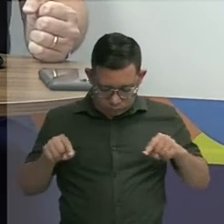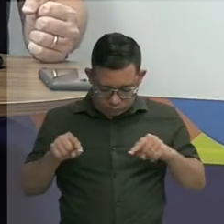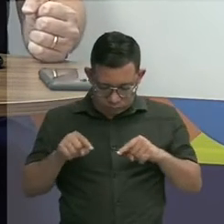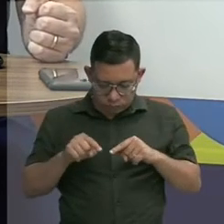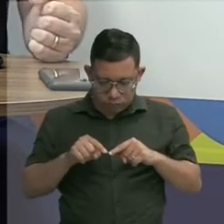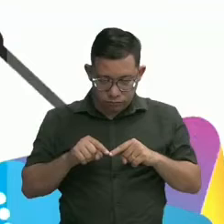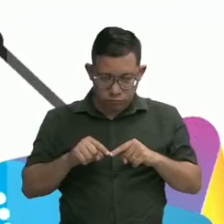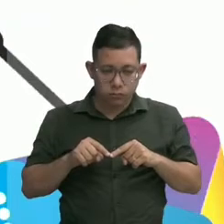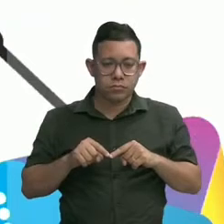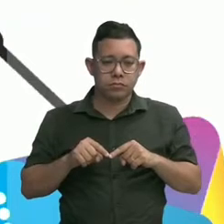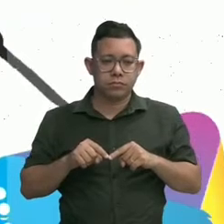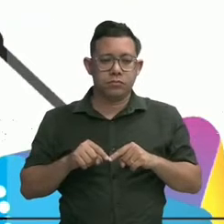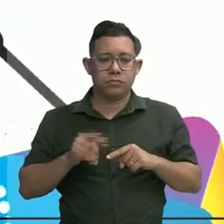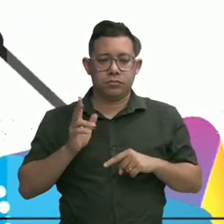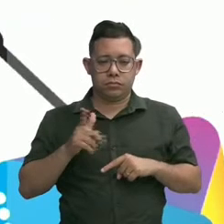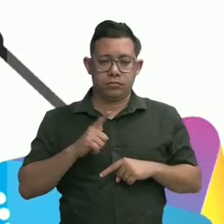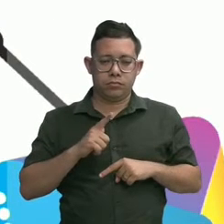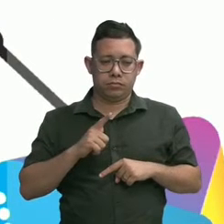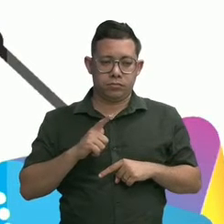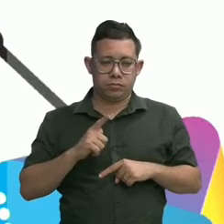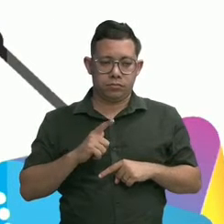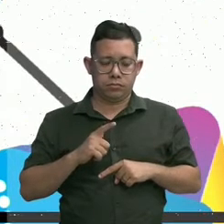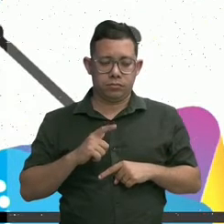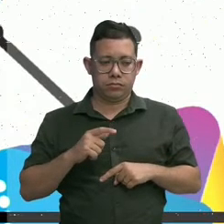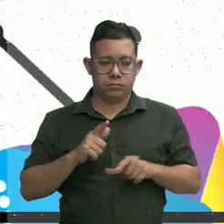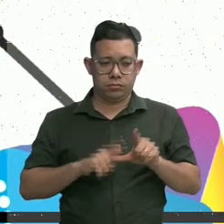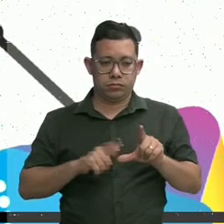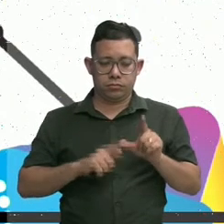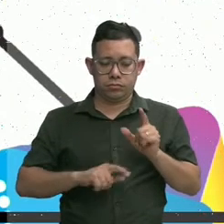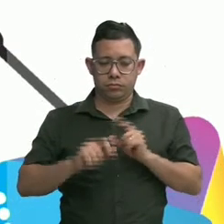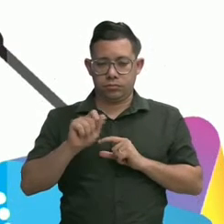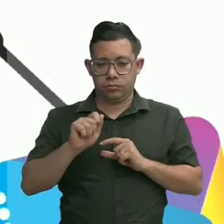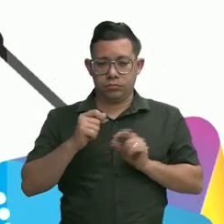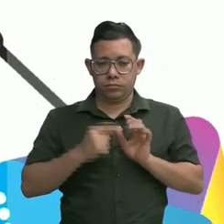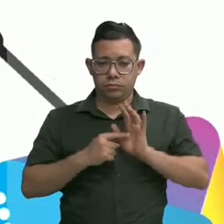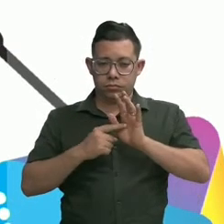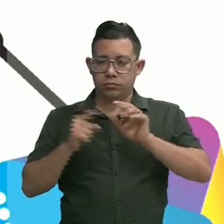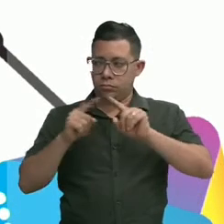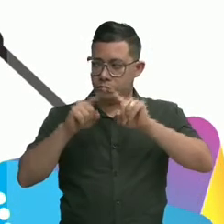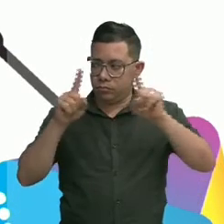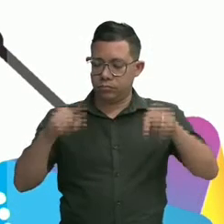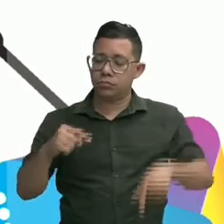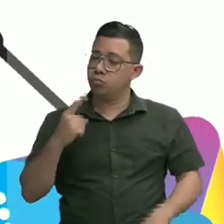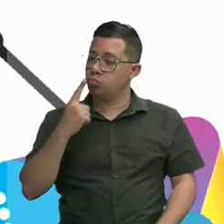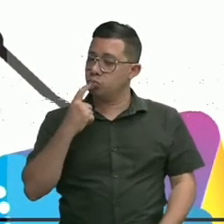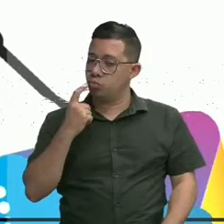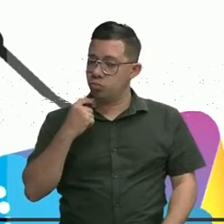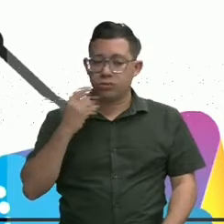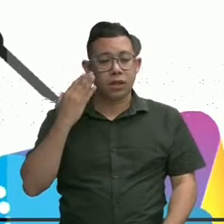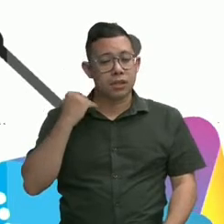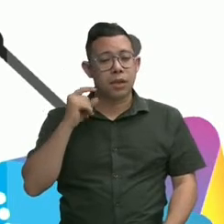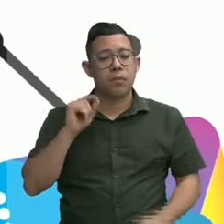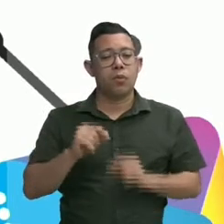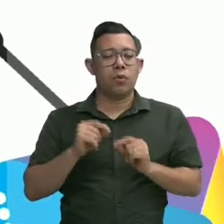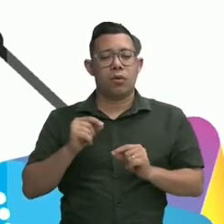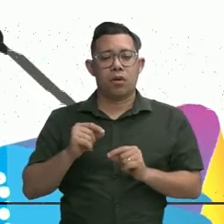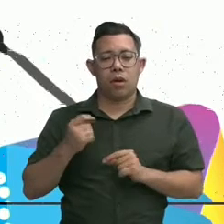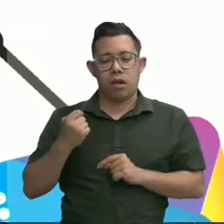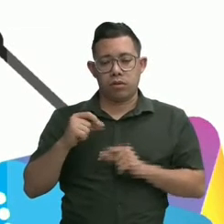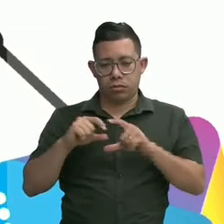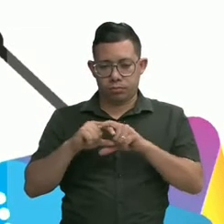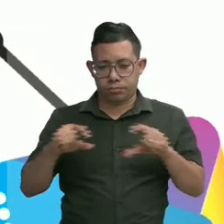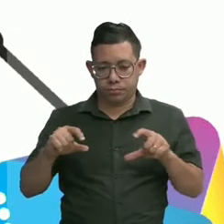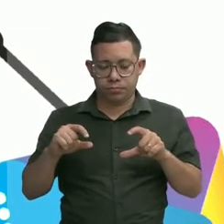Será realizado um certo escola letra A Determine a área da parte vermelha sabendo que a parte branca